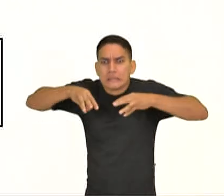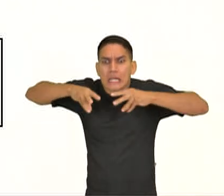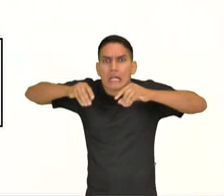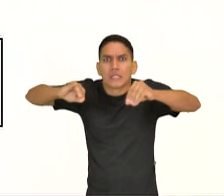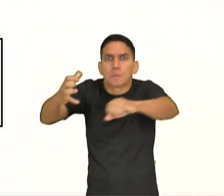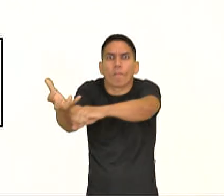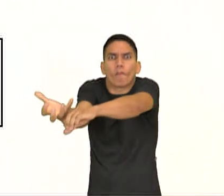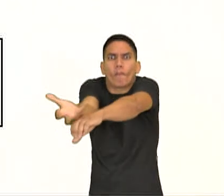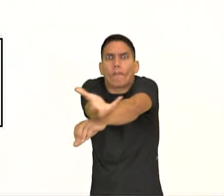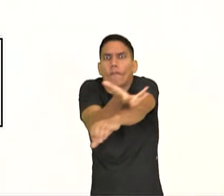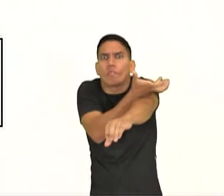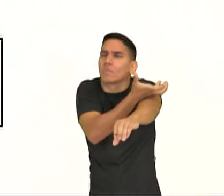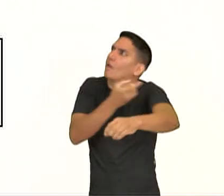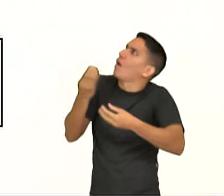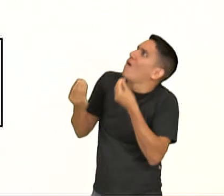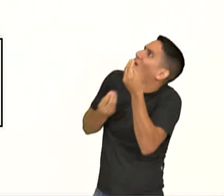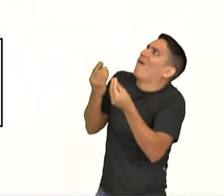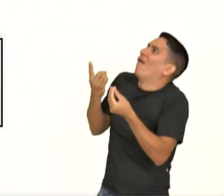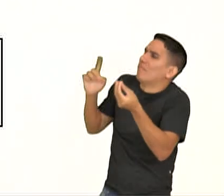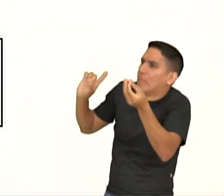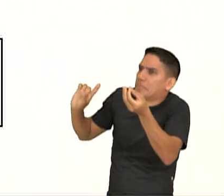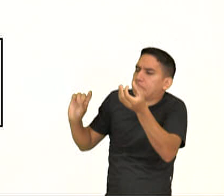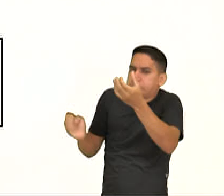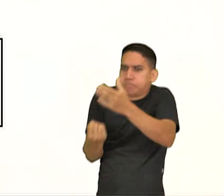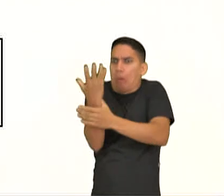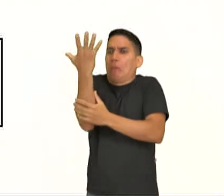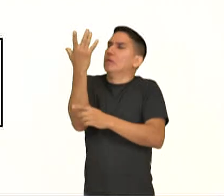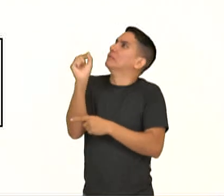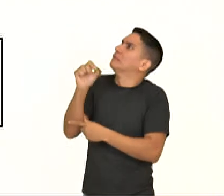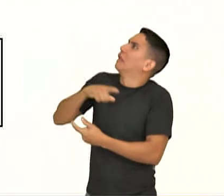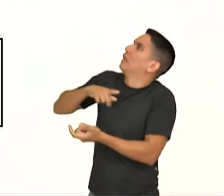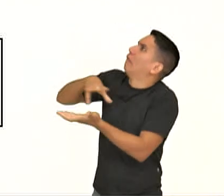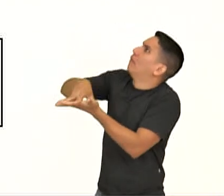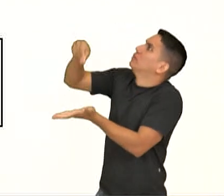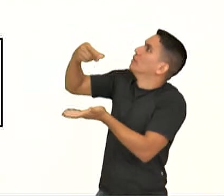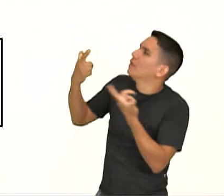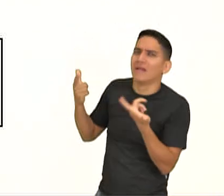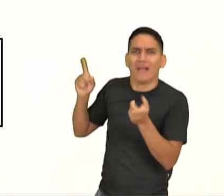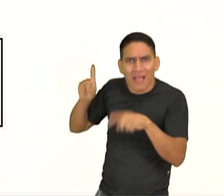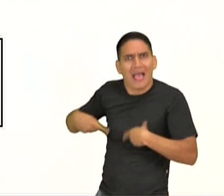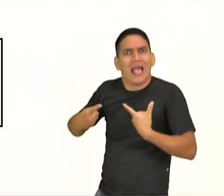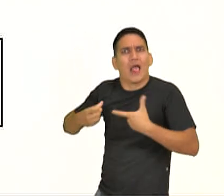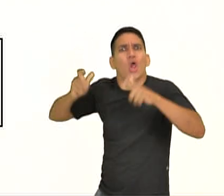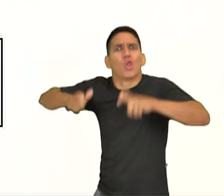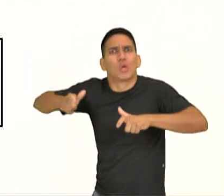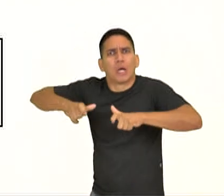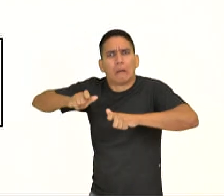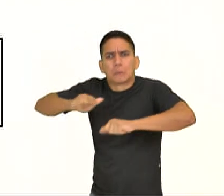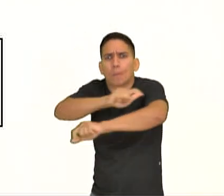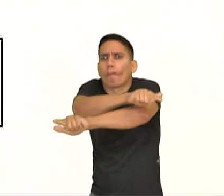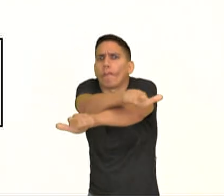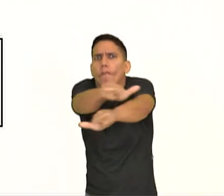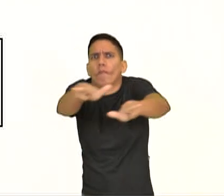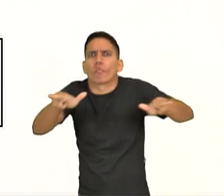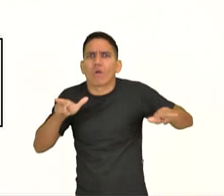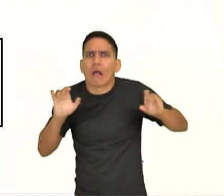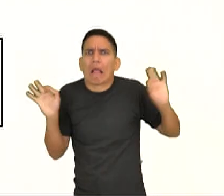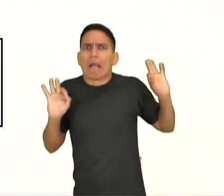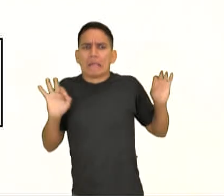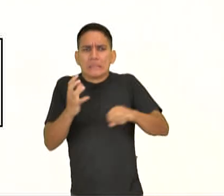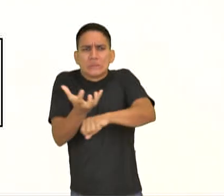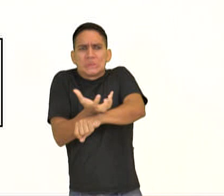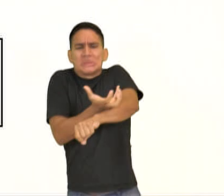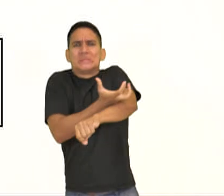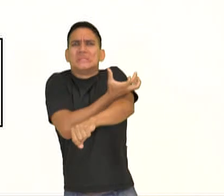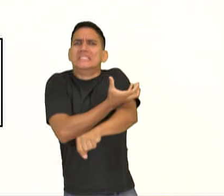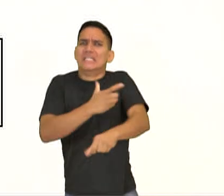Que isso, professor? Como é que desenvolveram? Não um local tão desértico, tão seco, tão